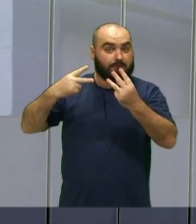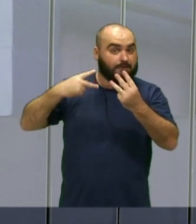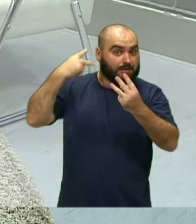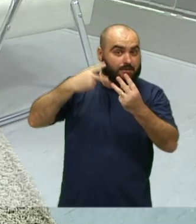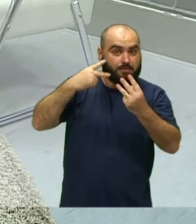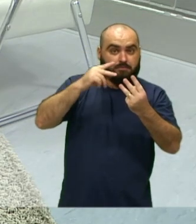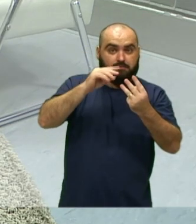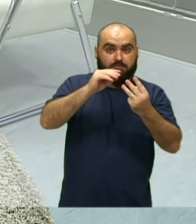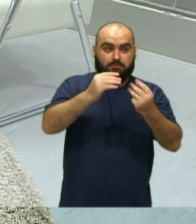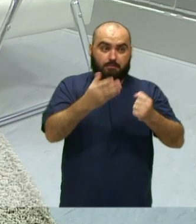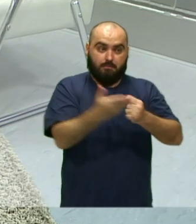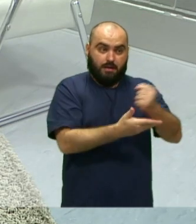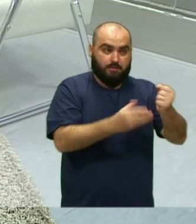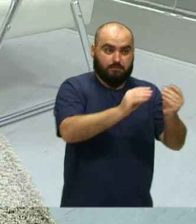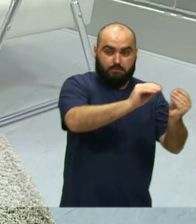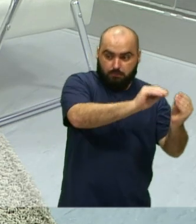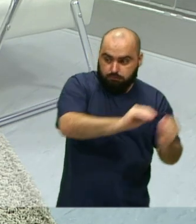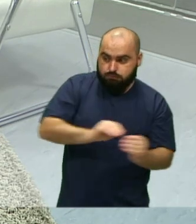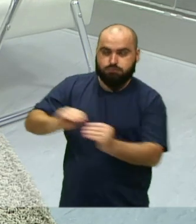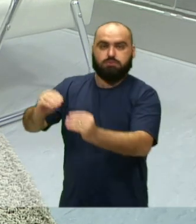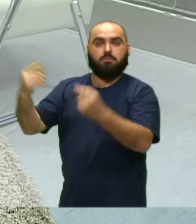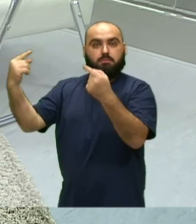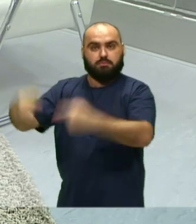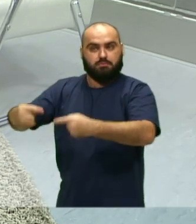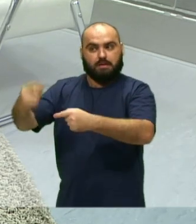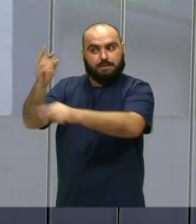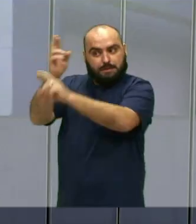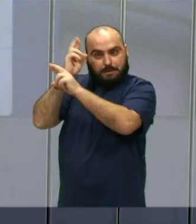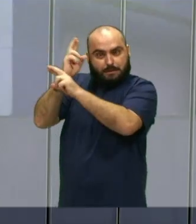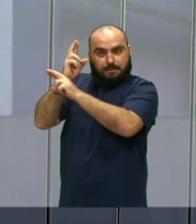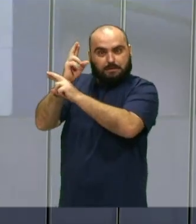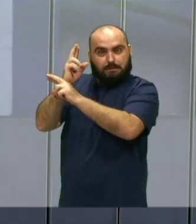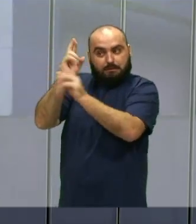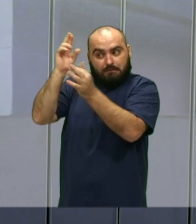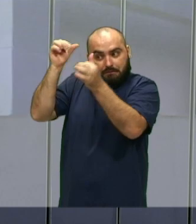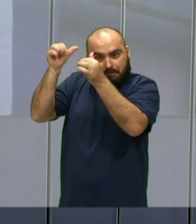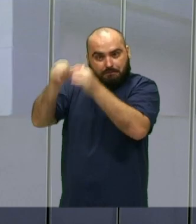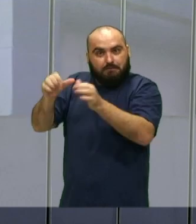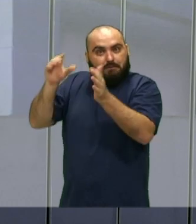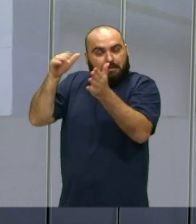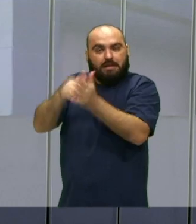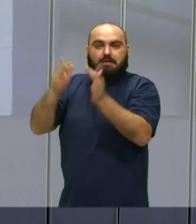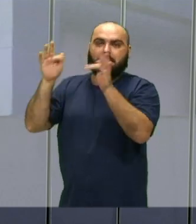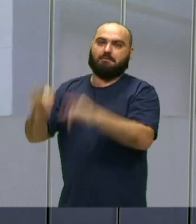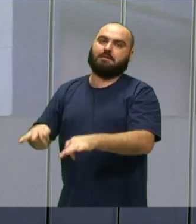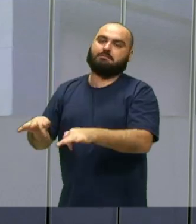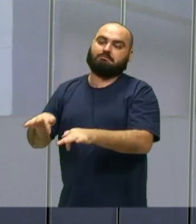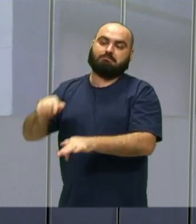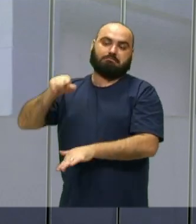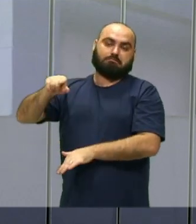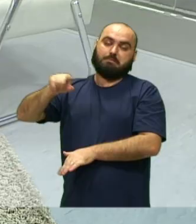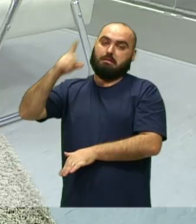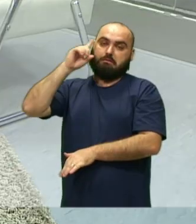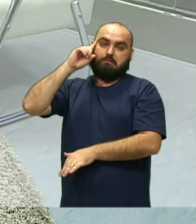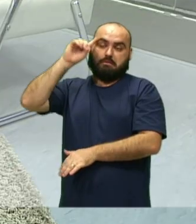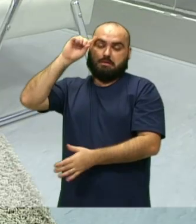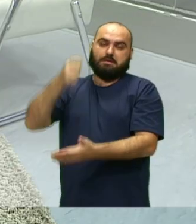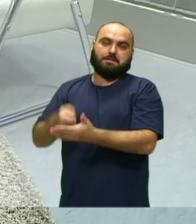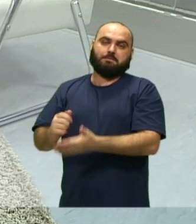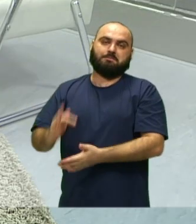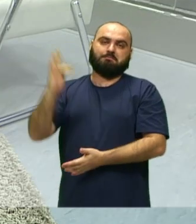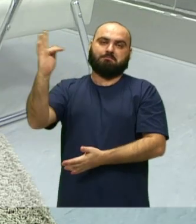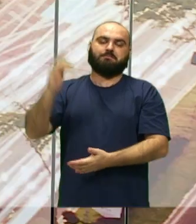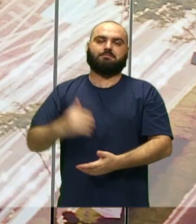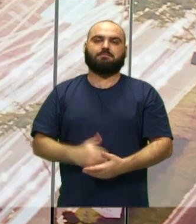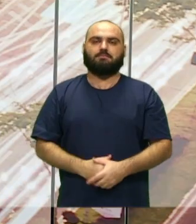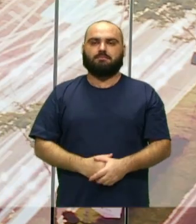oposição, eram vereadores da base do governo. Espero que fique assim comigo até lá o fim, mas daí eles que vão ter que dizer mais na frente. Vereadora, nós tivemos